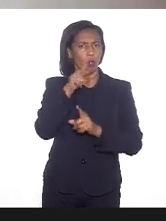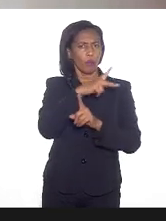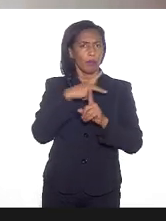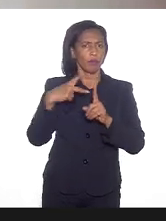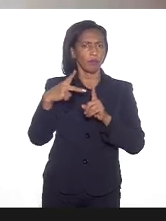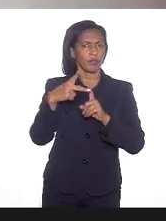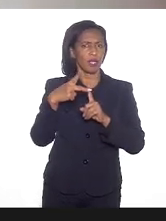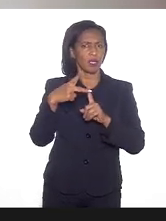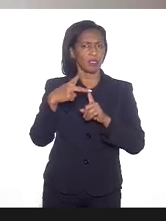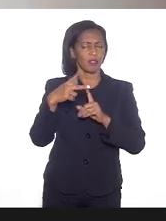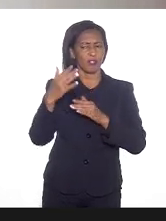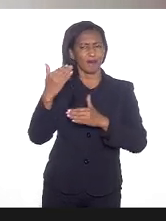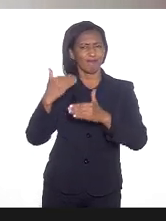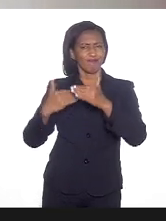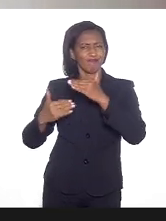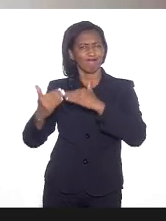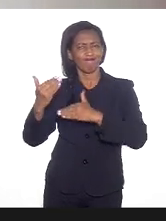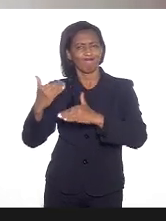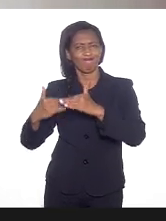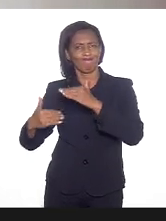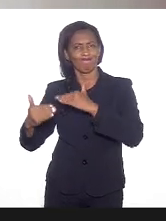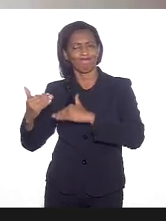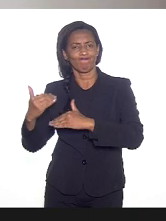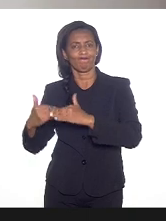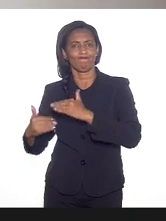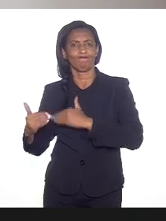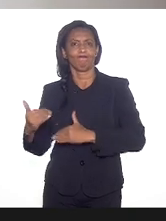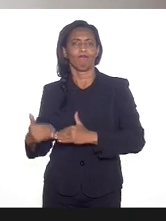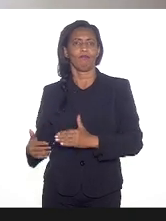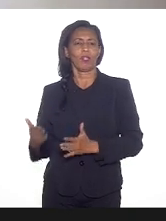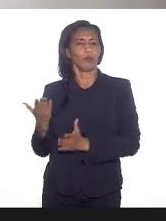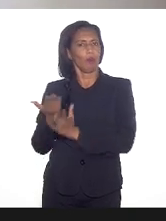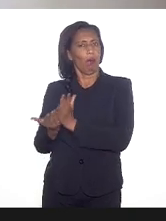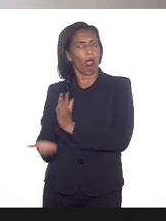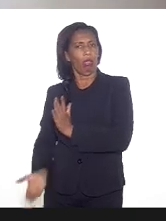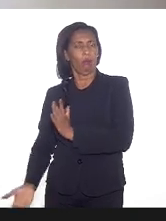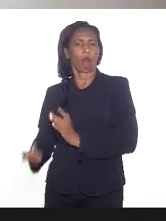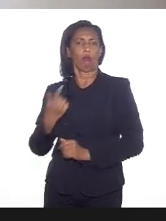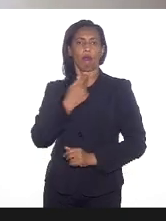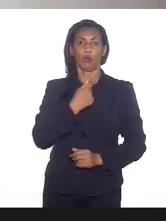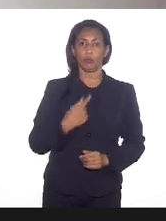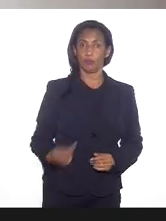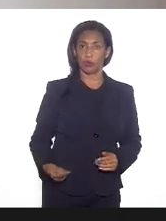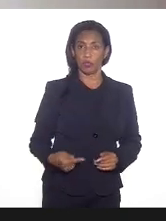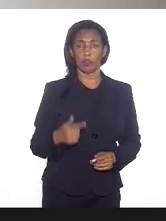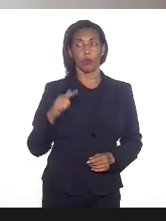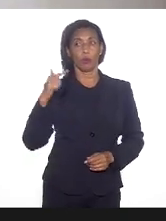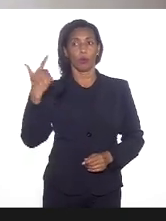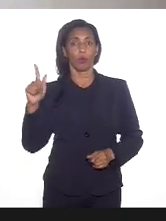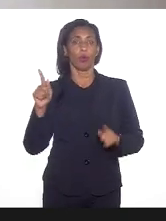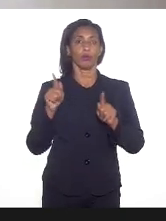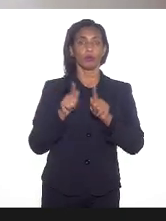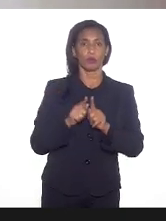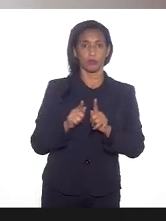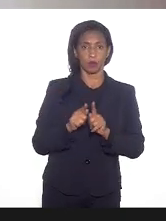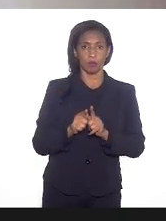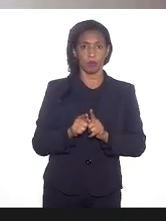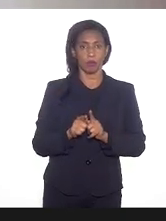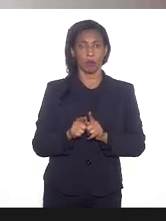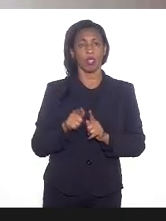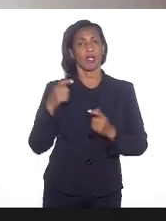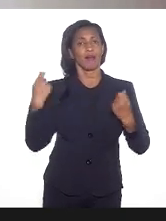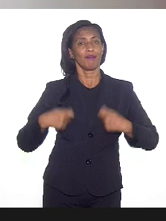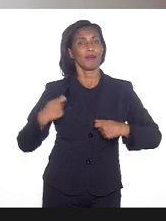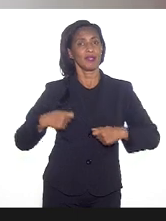cenário onde, por um lado, ele era desfinanciado pelo governo, por outro, ele era induzido a